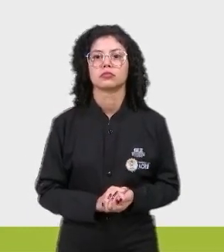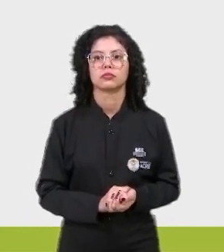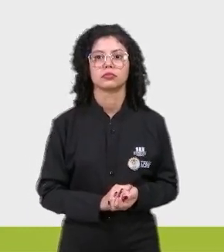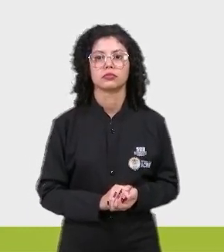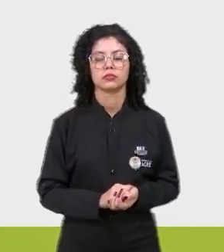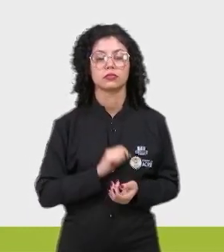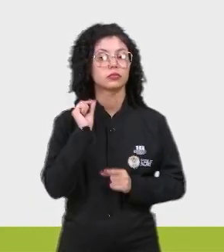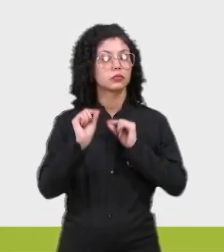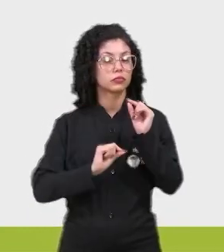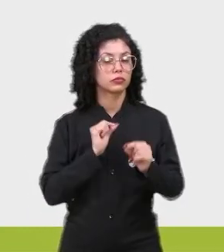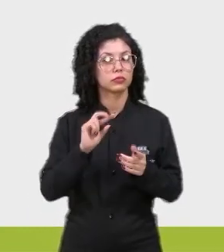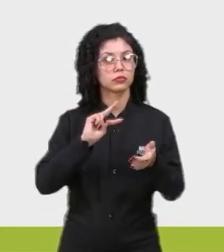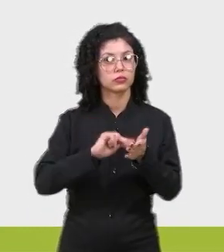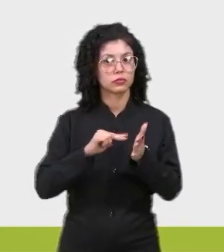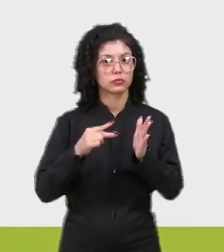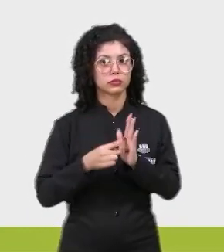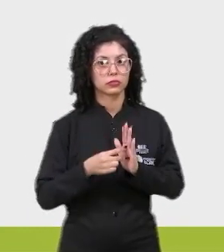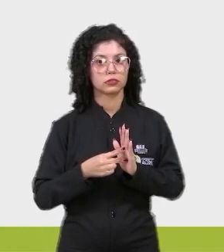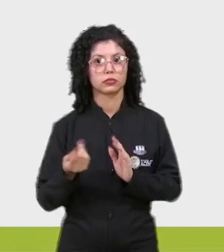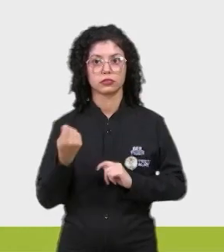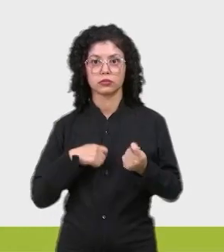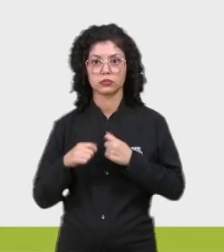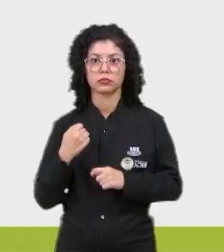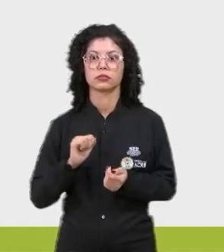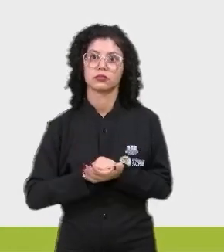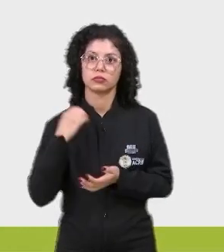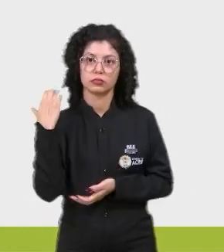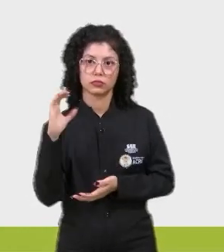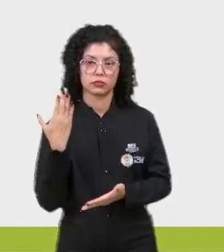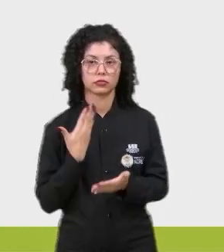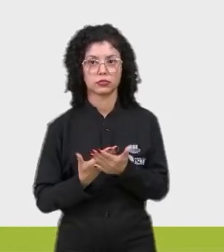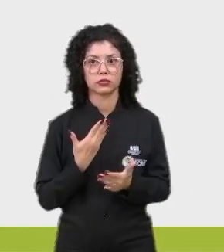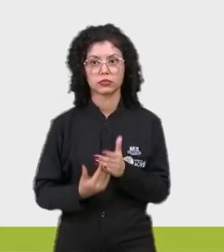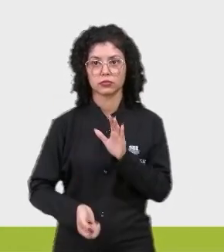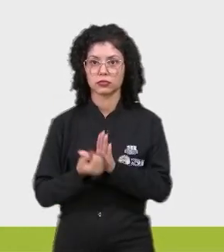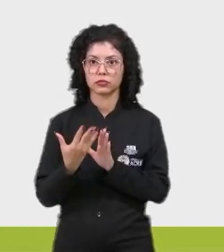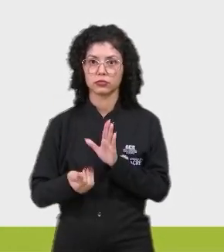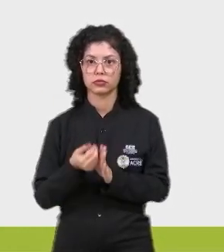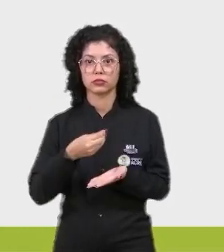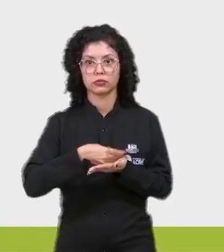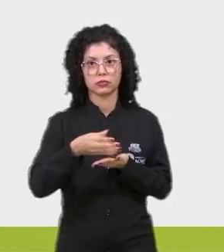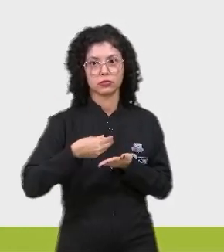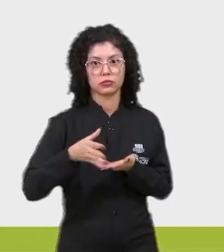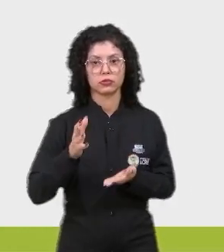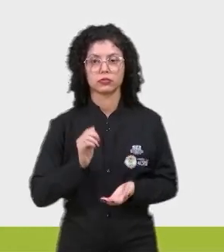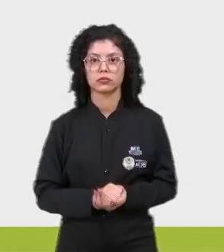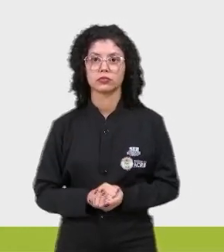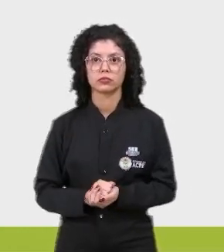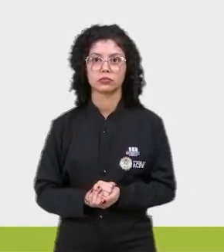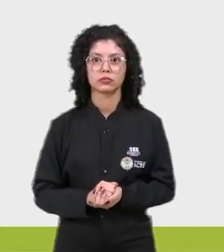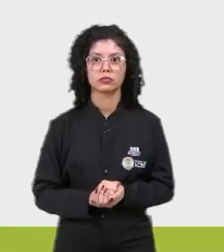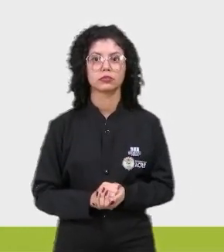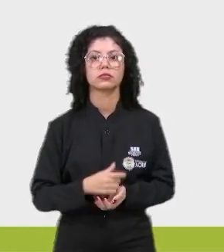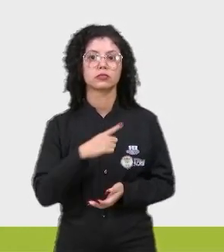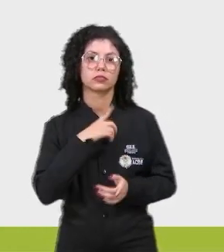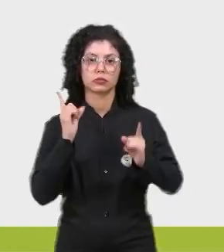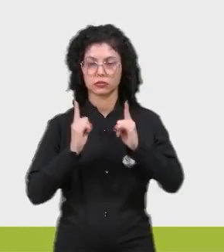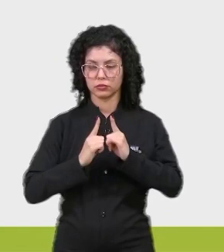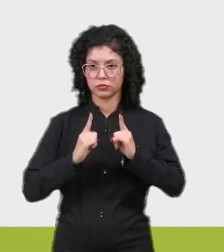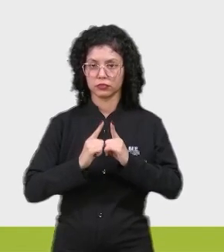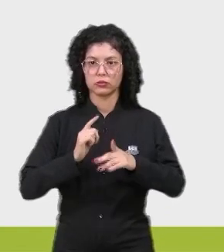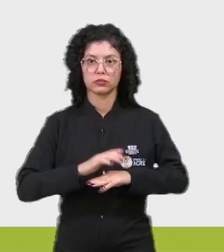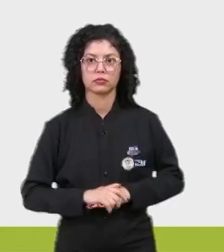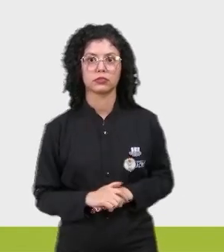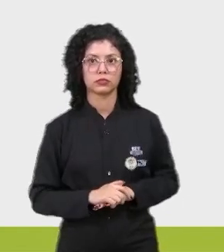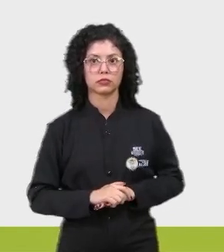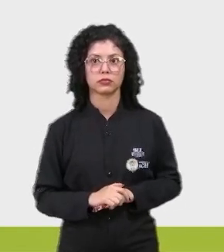aí o que significa economia. Ciência que estuda a produção, distribuição e consumo de bens e